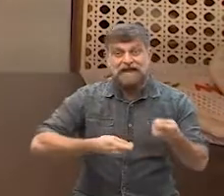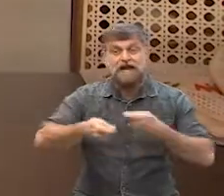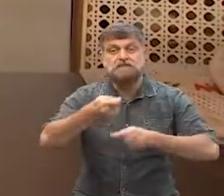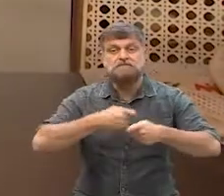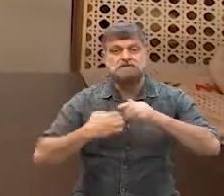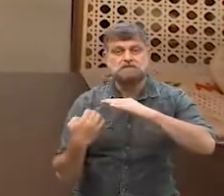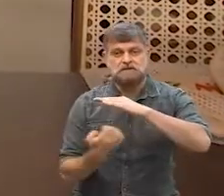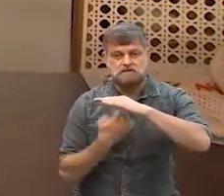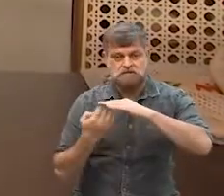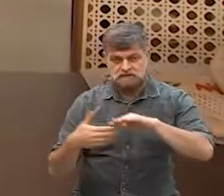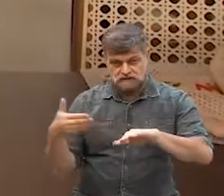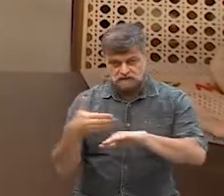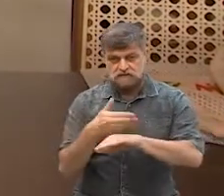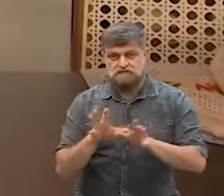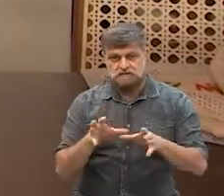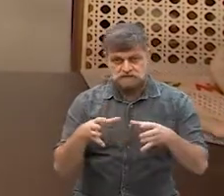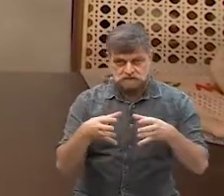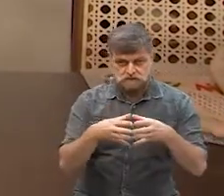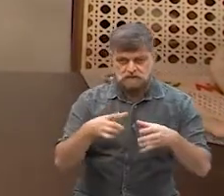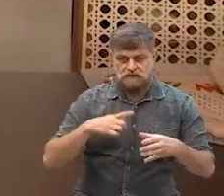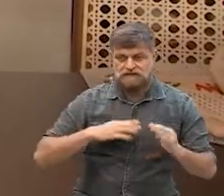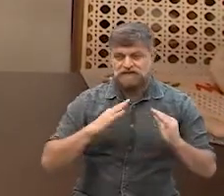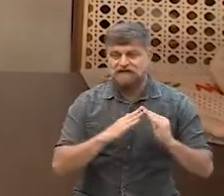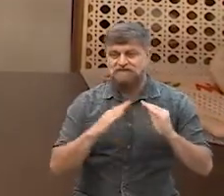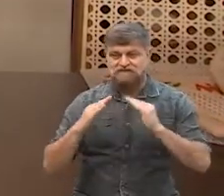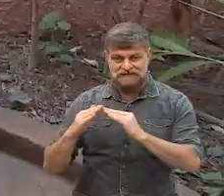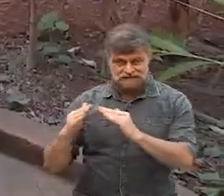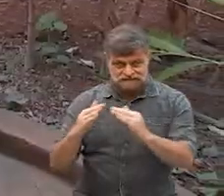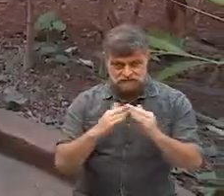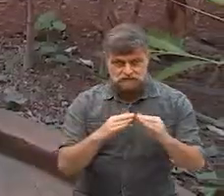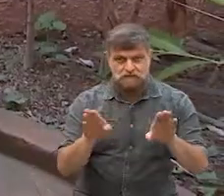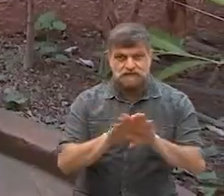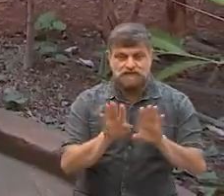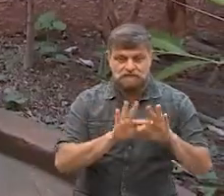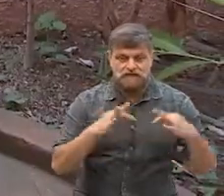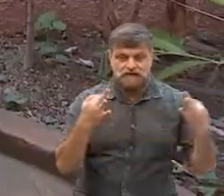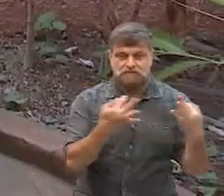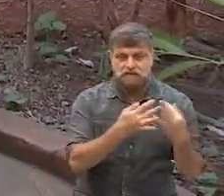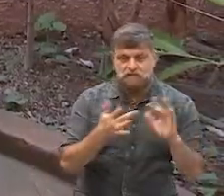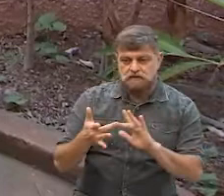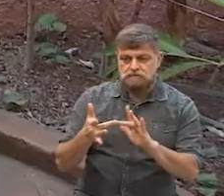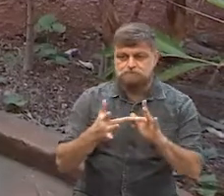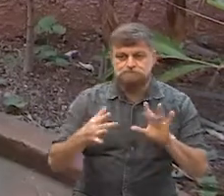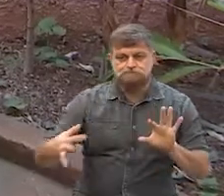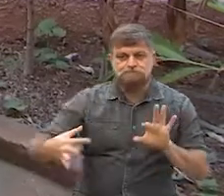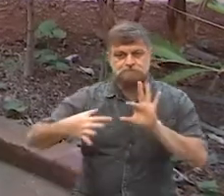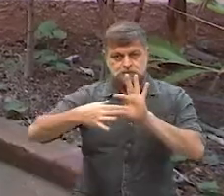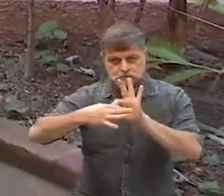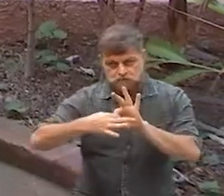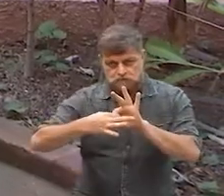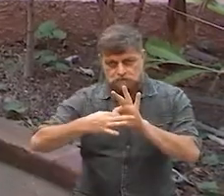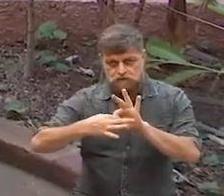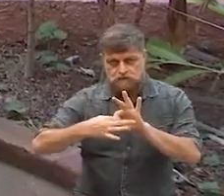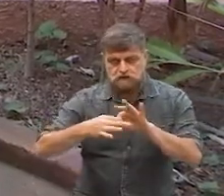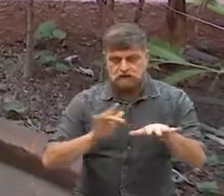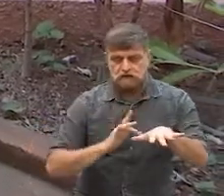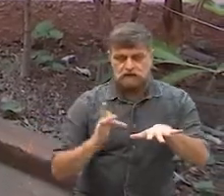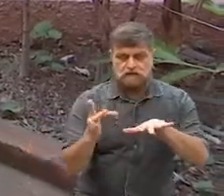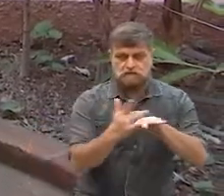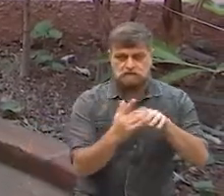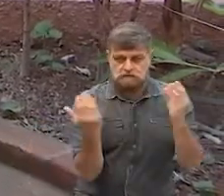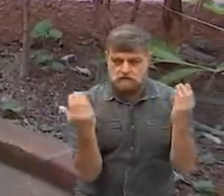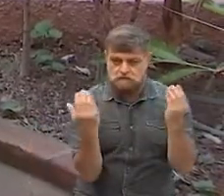está nesse movimento que une vizinhos e familiares. A ideia surgiu foi para as redes sociais